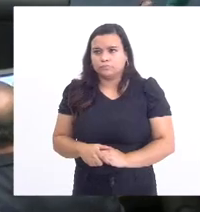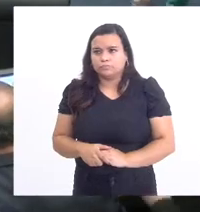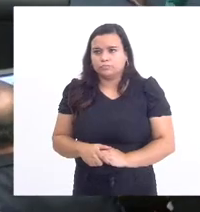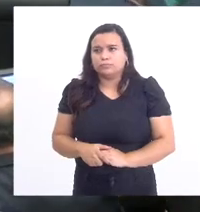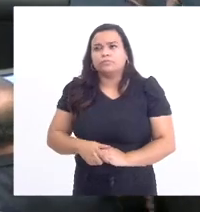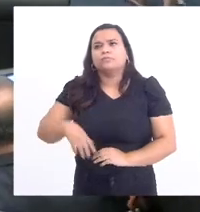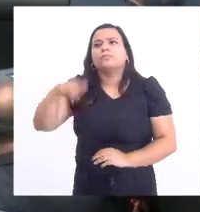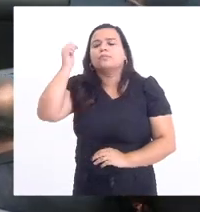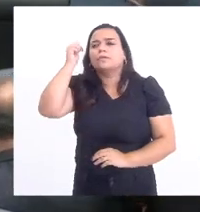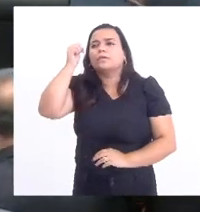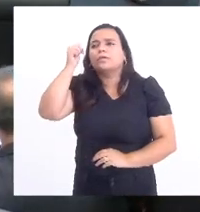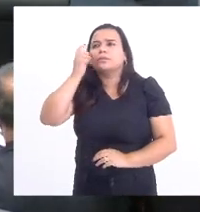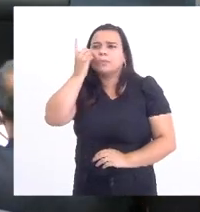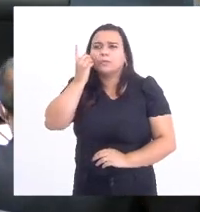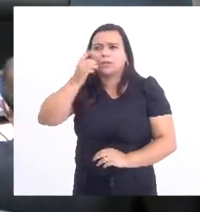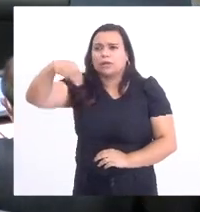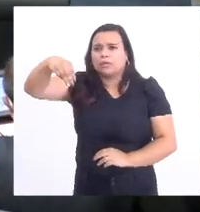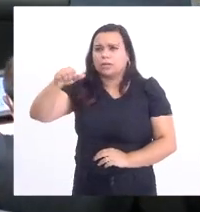Deputada Marta Rocha.